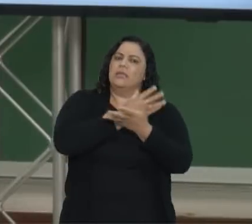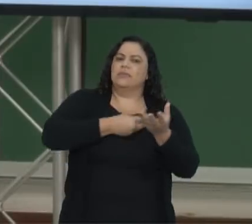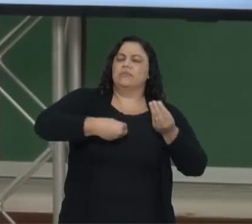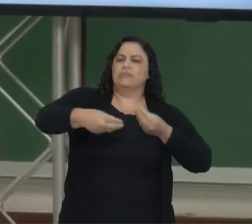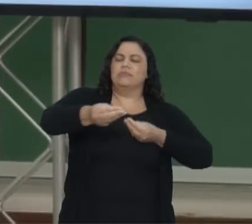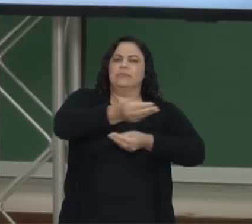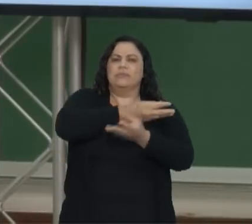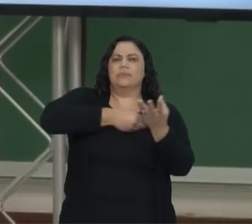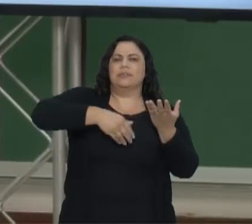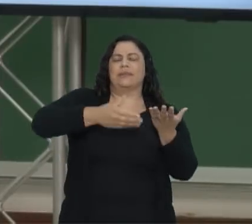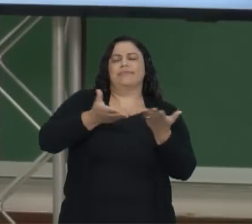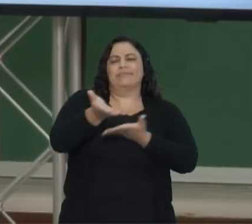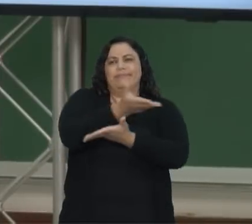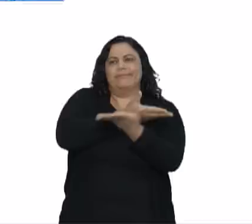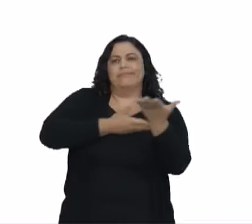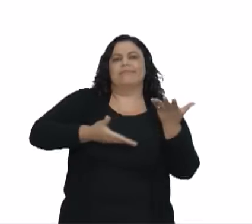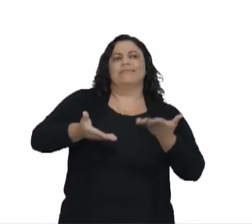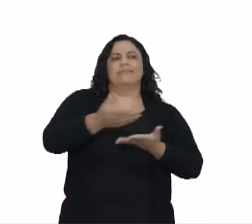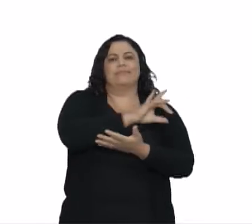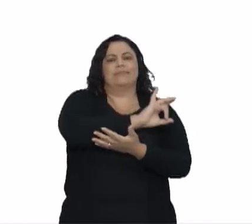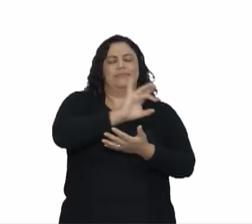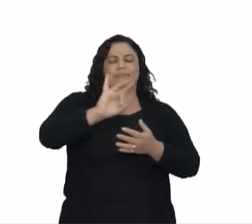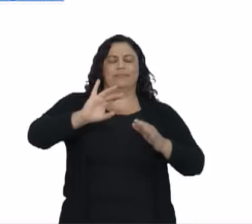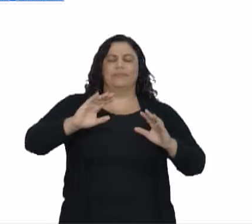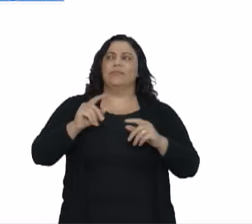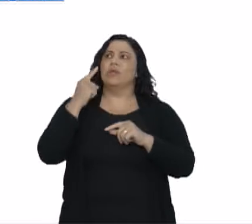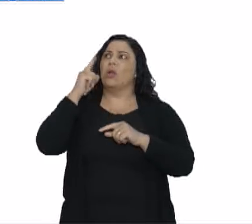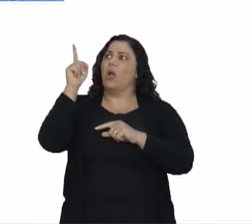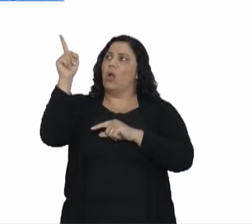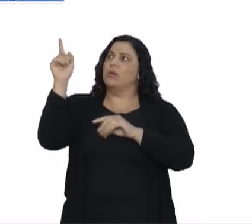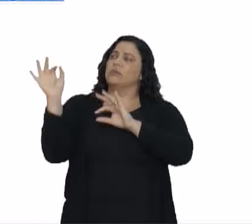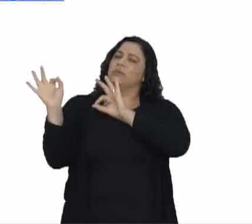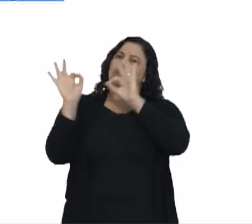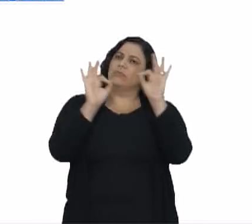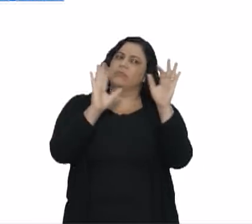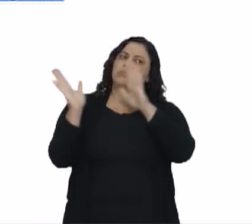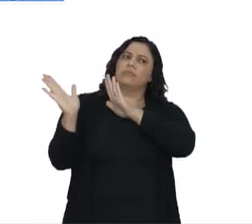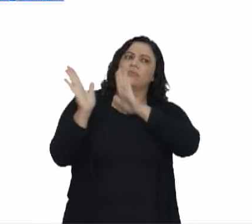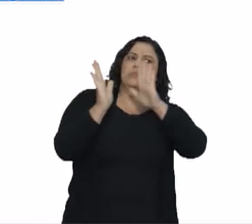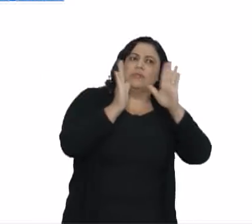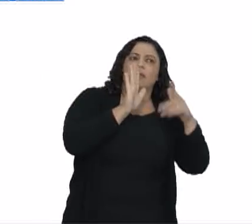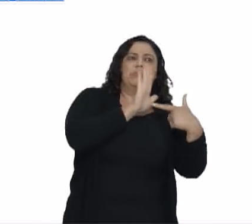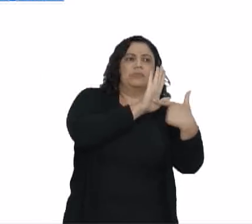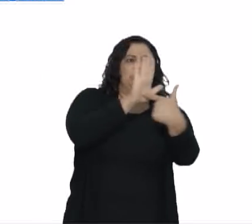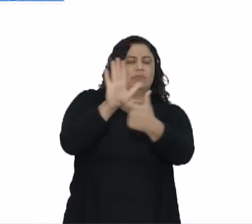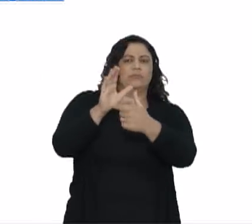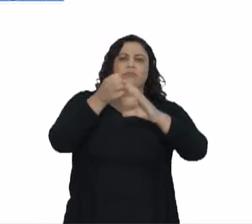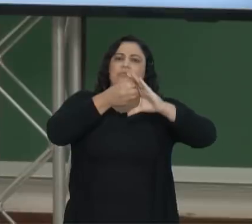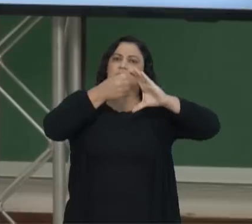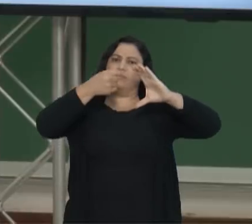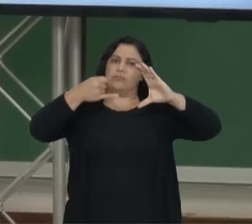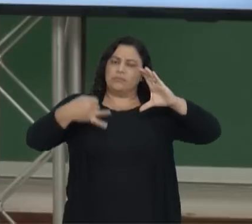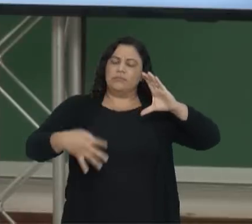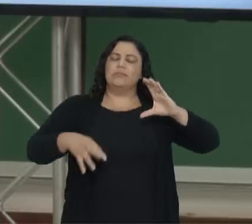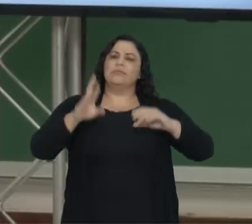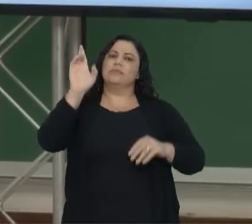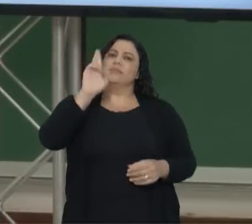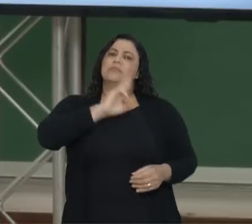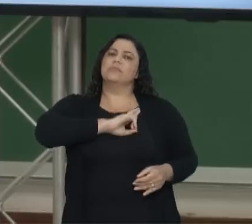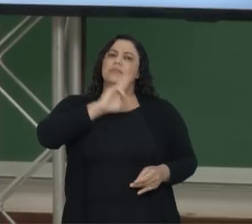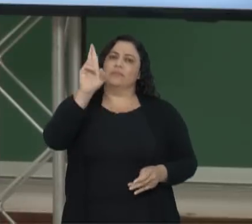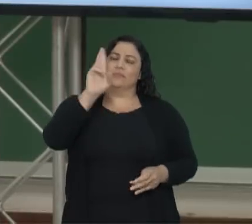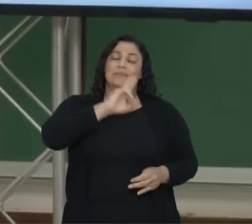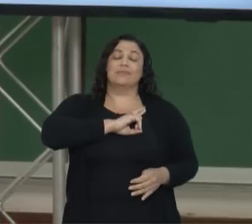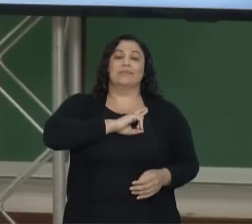isso. Trouxe algumas imagens ali para mostrar características dessa religiosidade